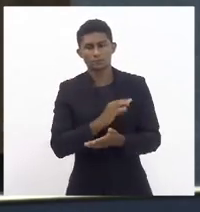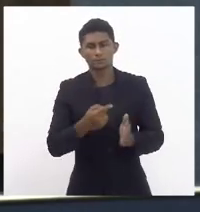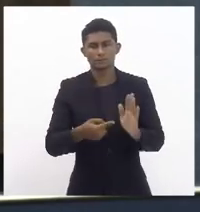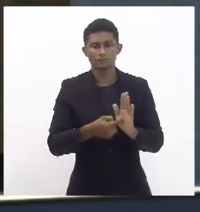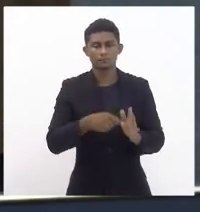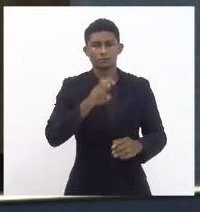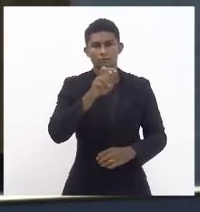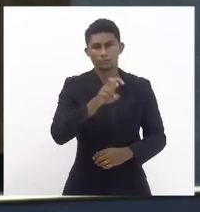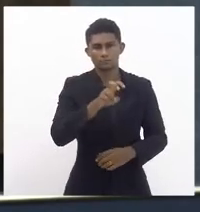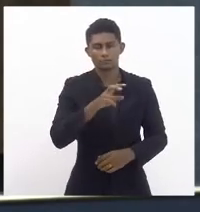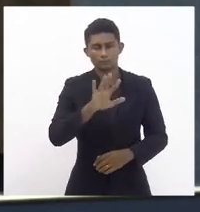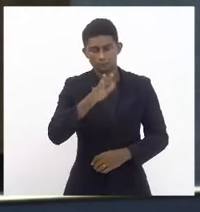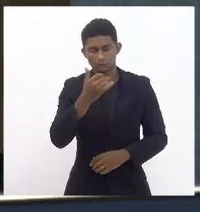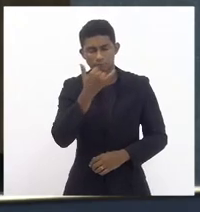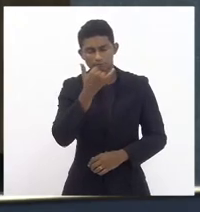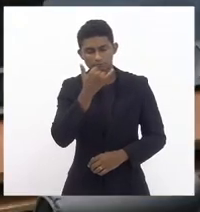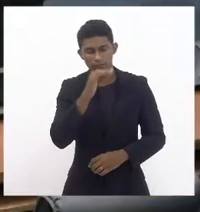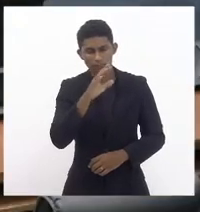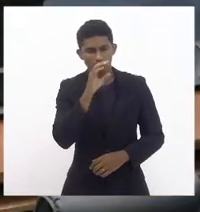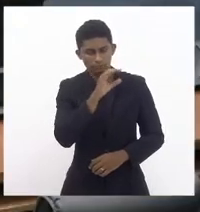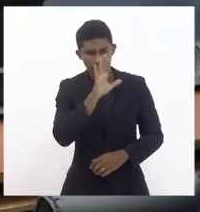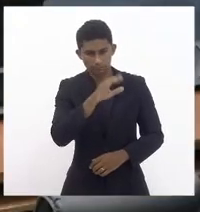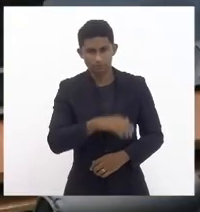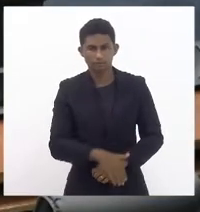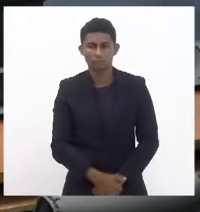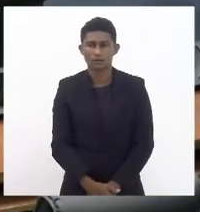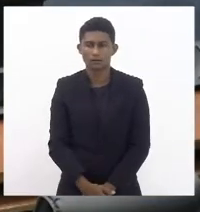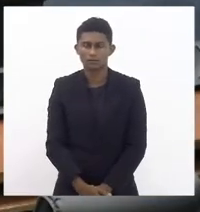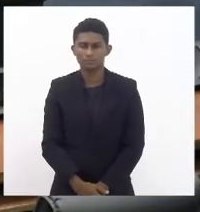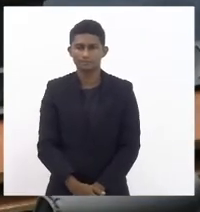53 só um minutinho por favor